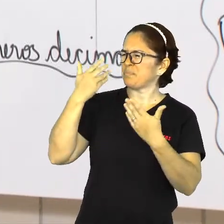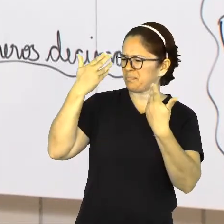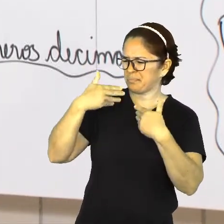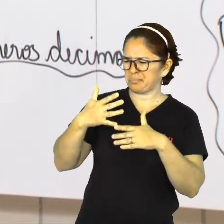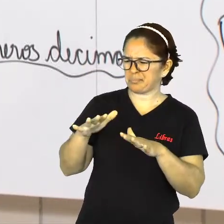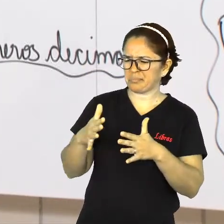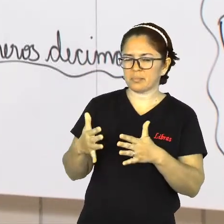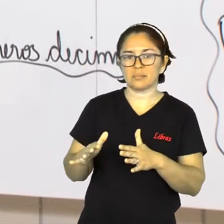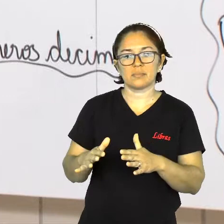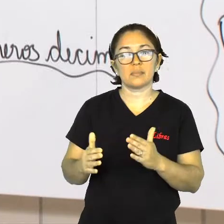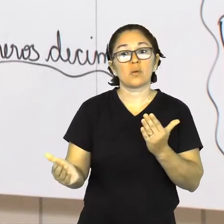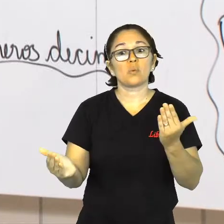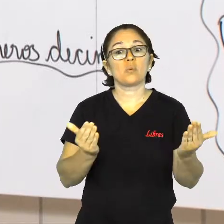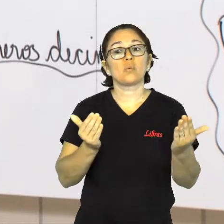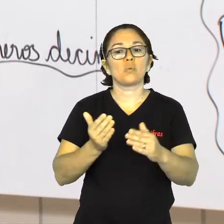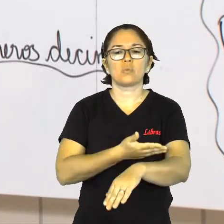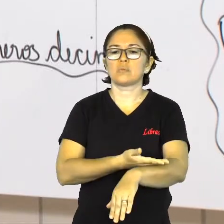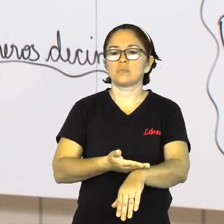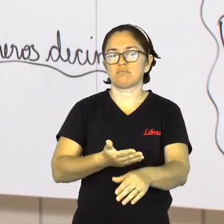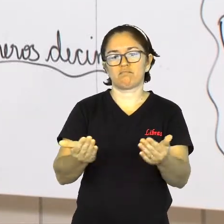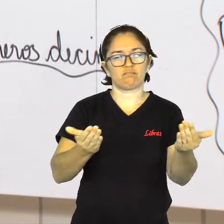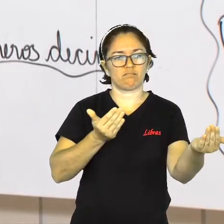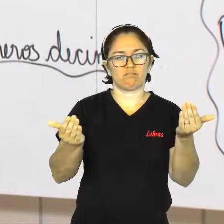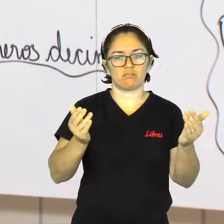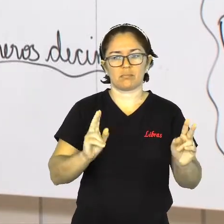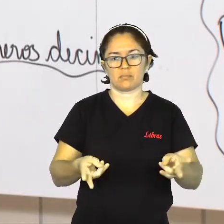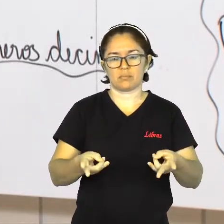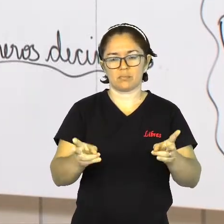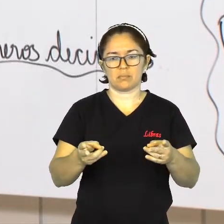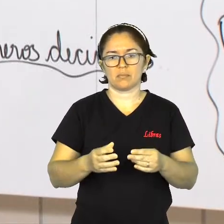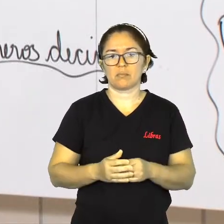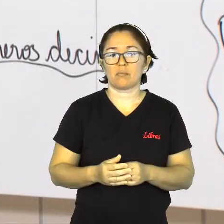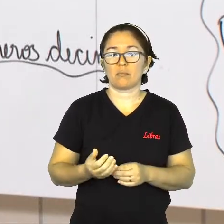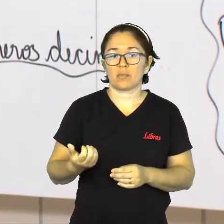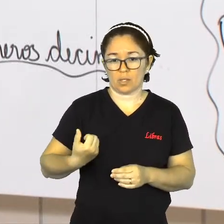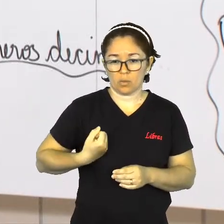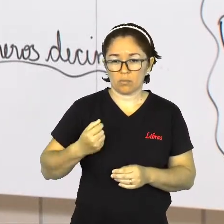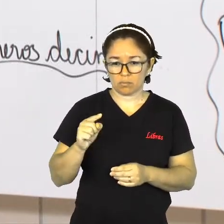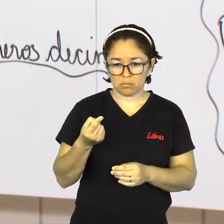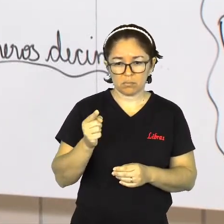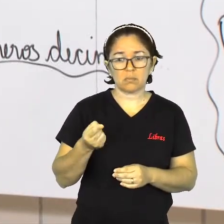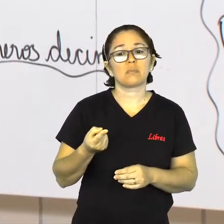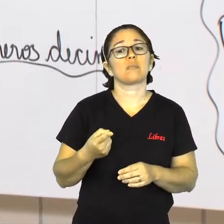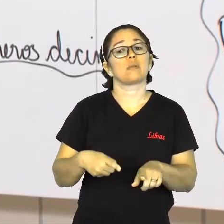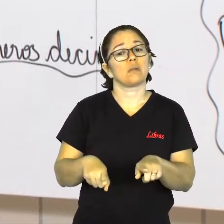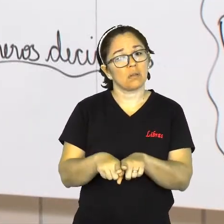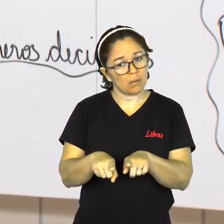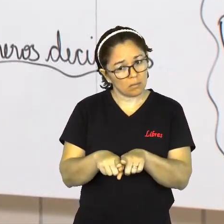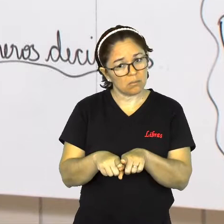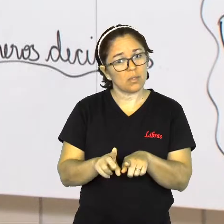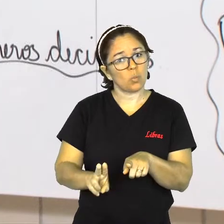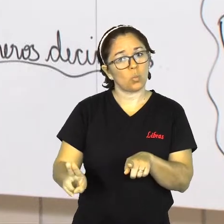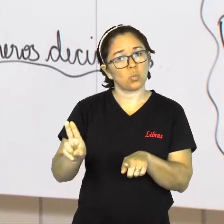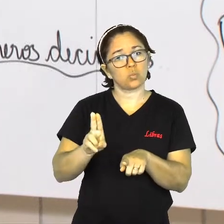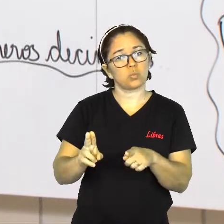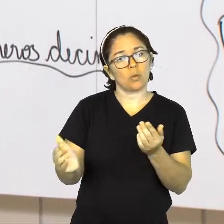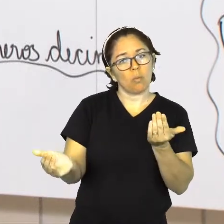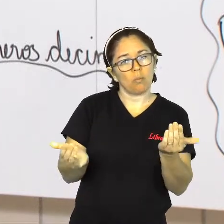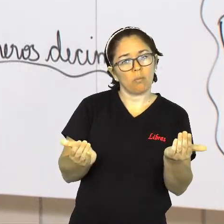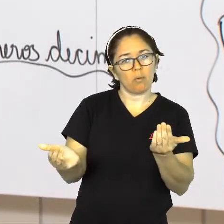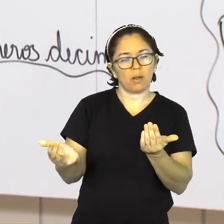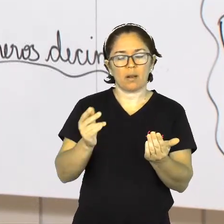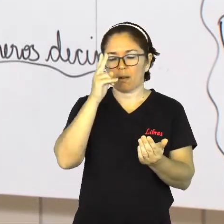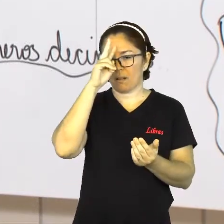a comparação. E no número decimal, a gente utiliza também comparação. Lembra, eu contei